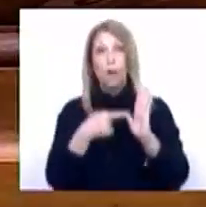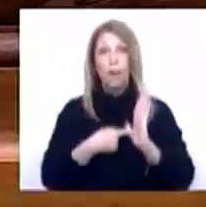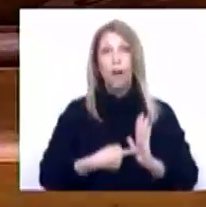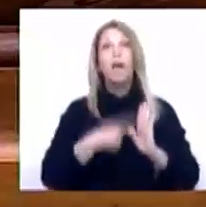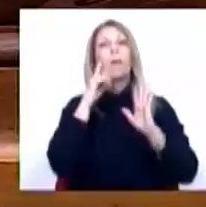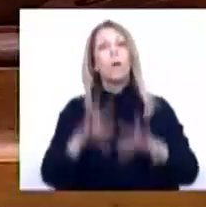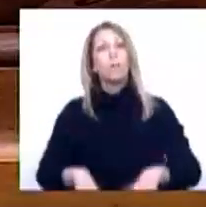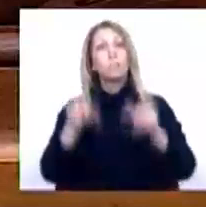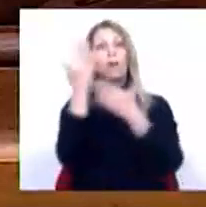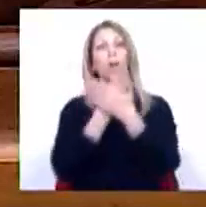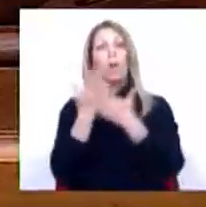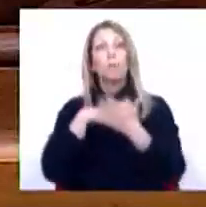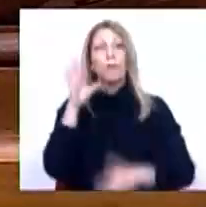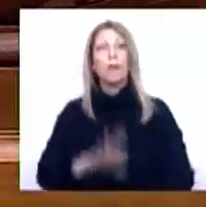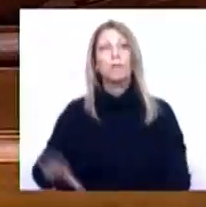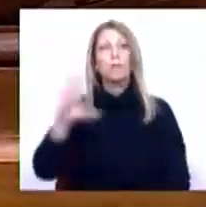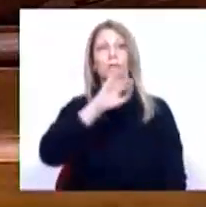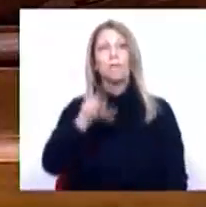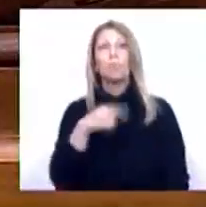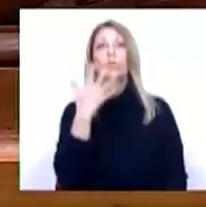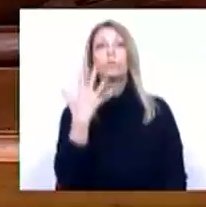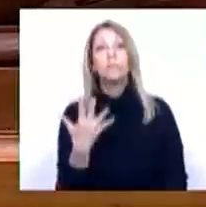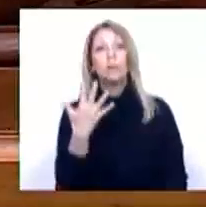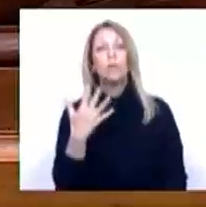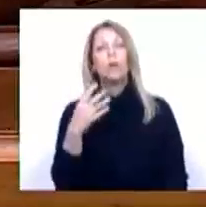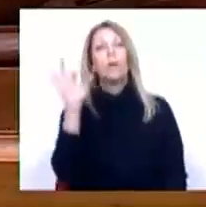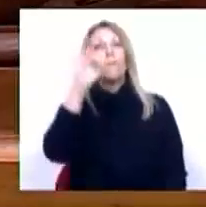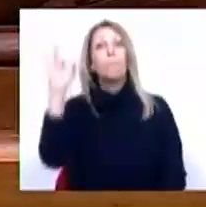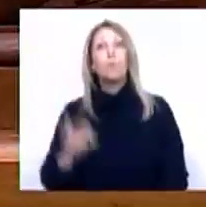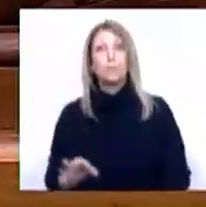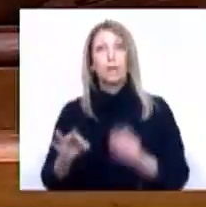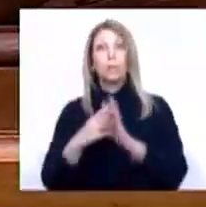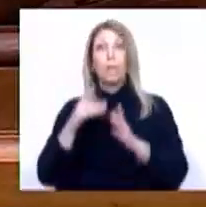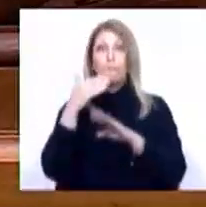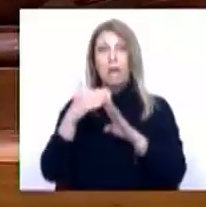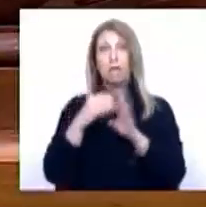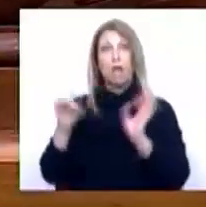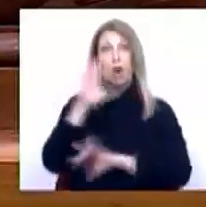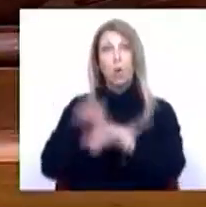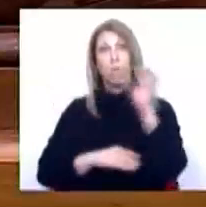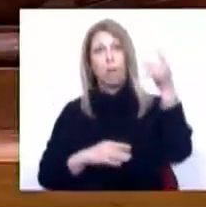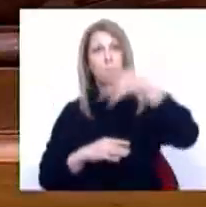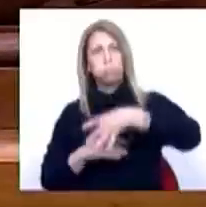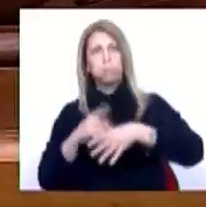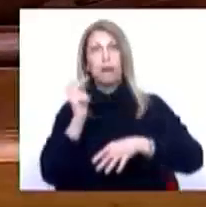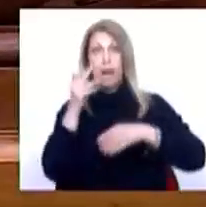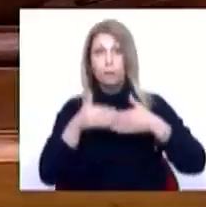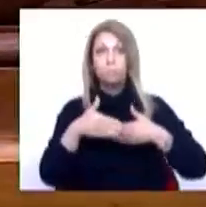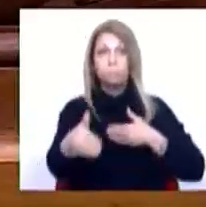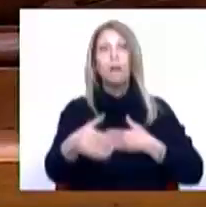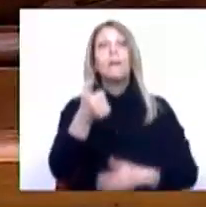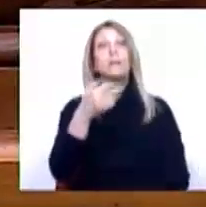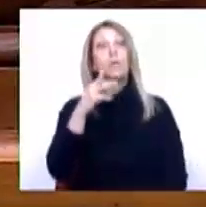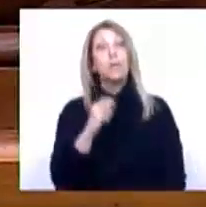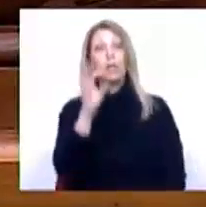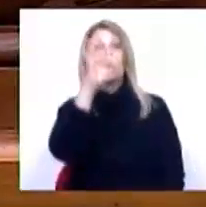economia nacional 0,5 pontos percentuais acima da média europeia nos próximos anos, para atingirmos 53% do volume